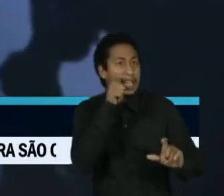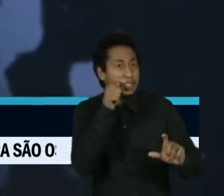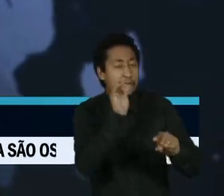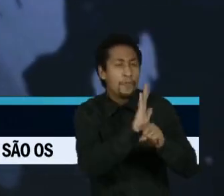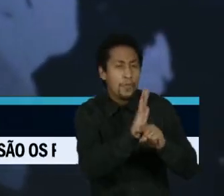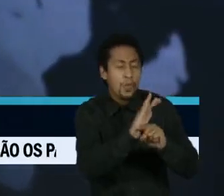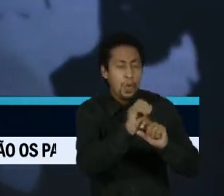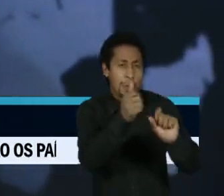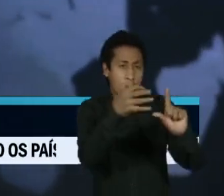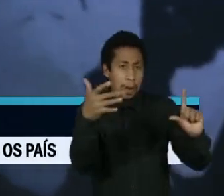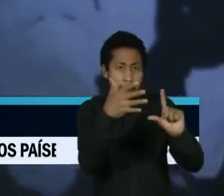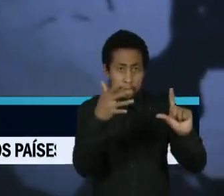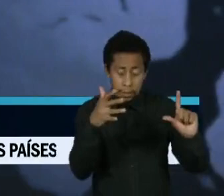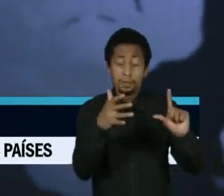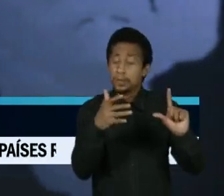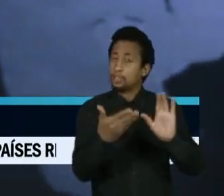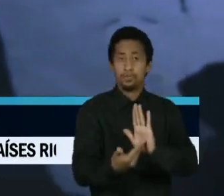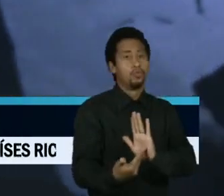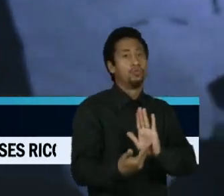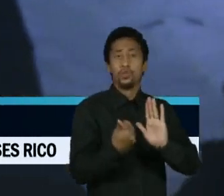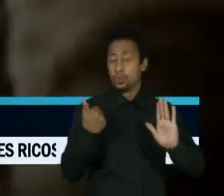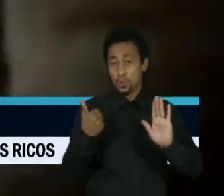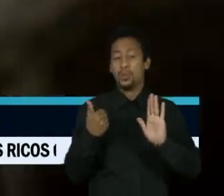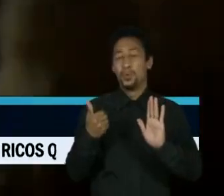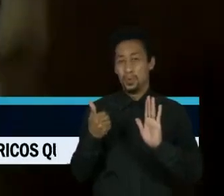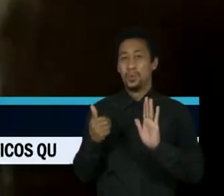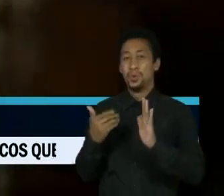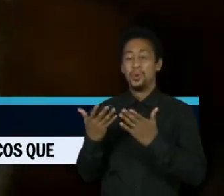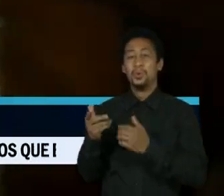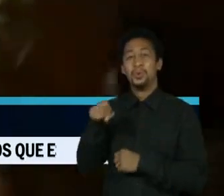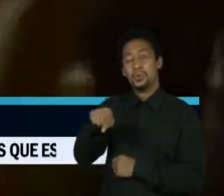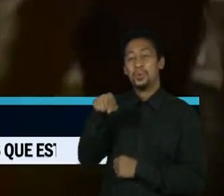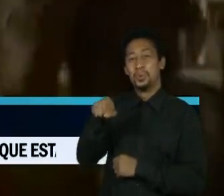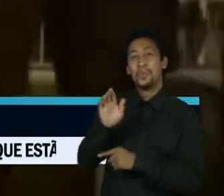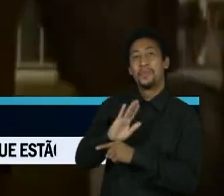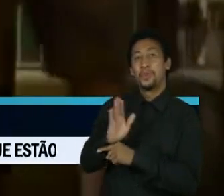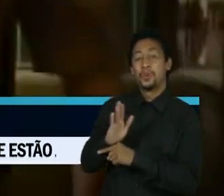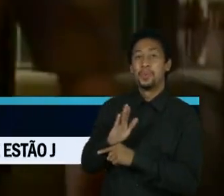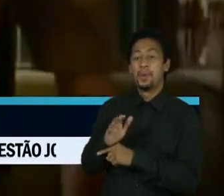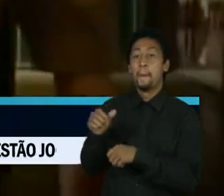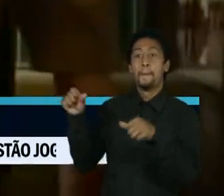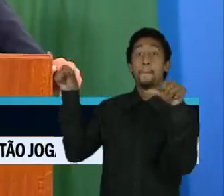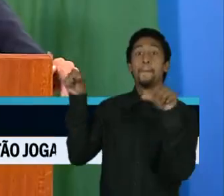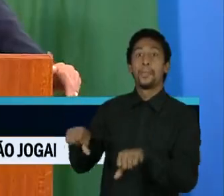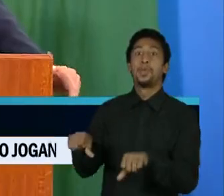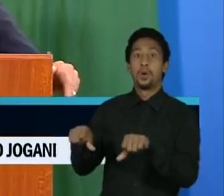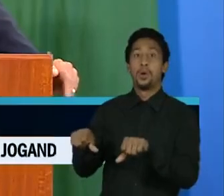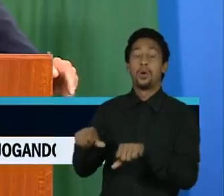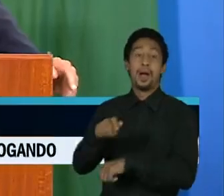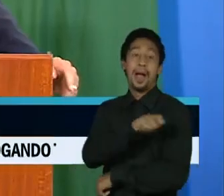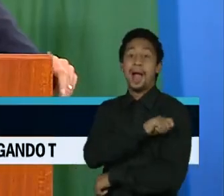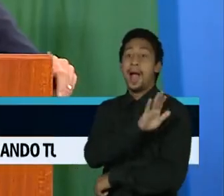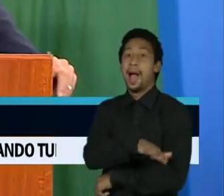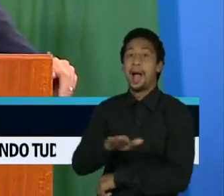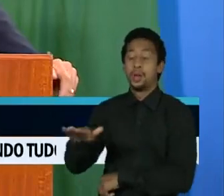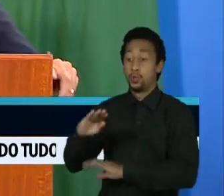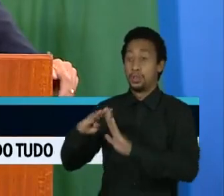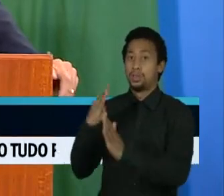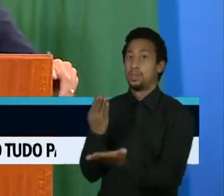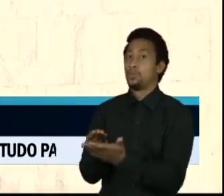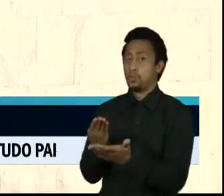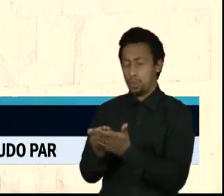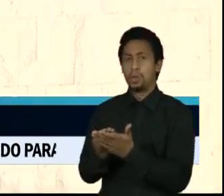Escola suspendam imediatamente a exibição. O longa-metragem, produzido em 2017, virou alvo do governo